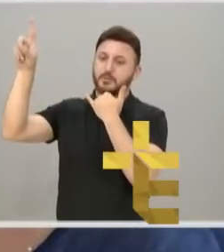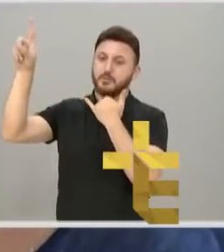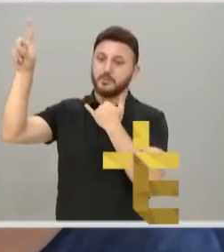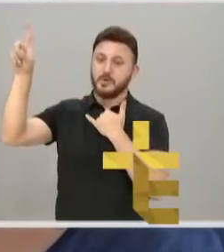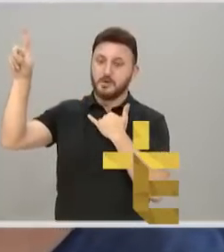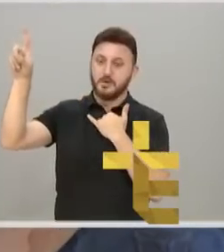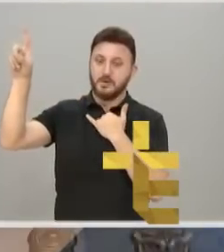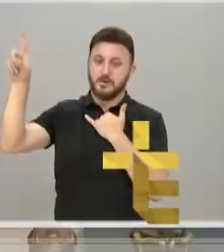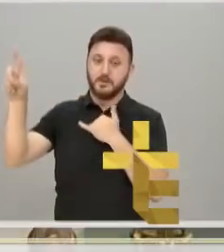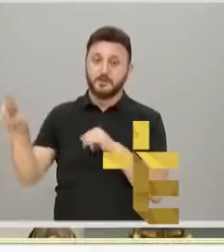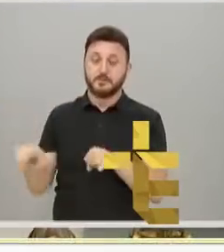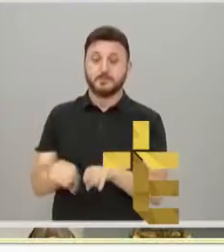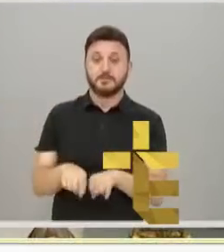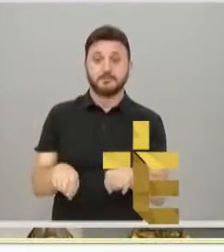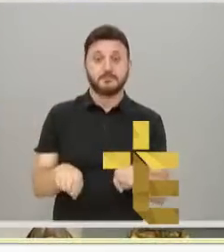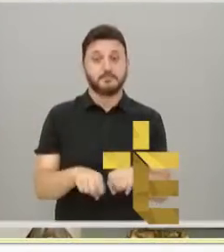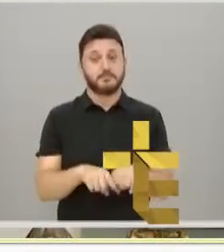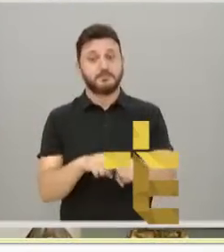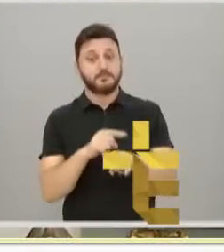perdoa,